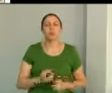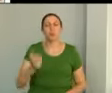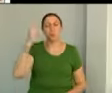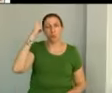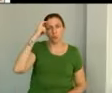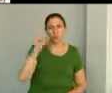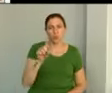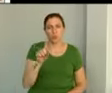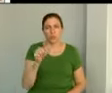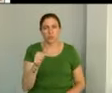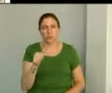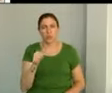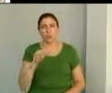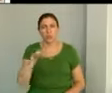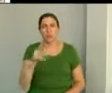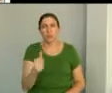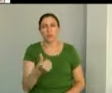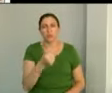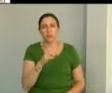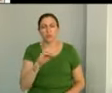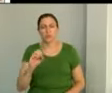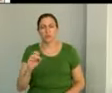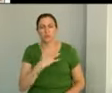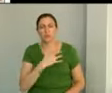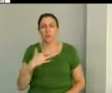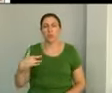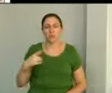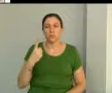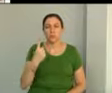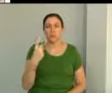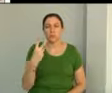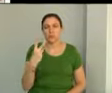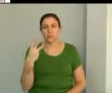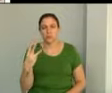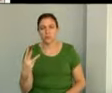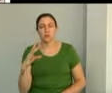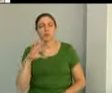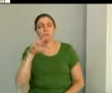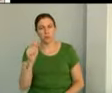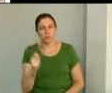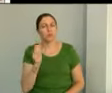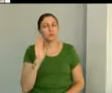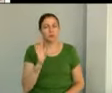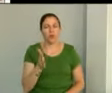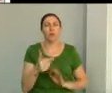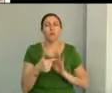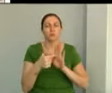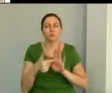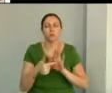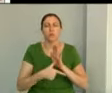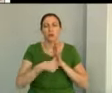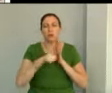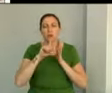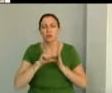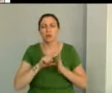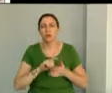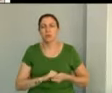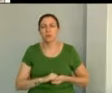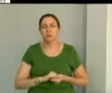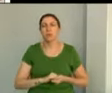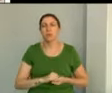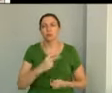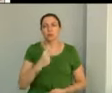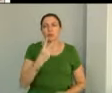Cultura, 17.600, saúde, 123 milhões, então, que eu já apresentei antes, então 23% quase do total da